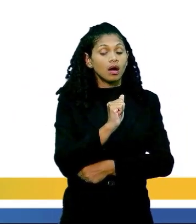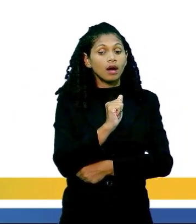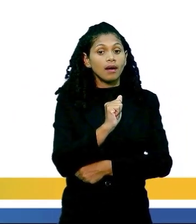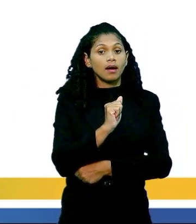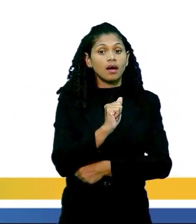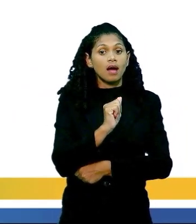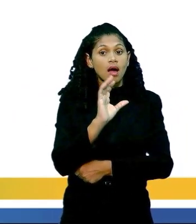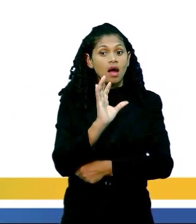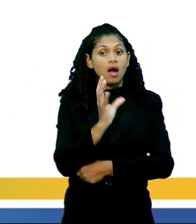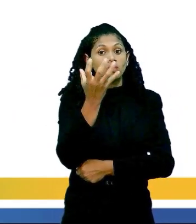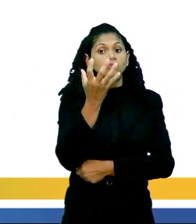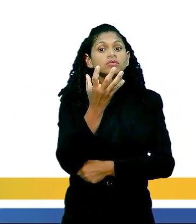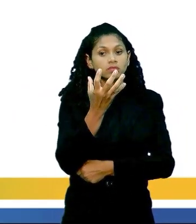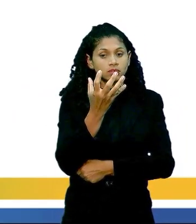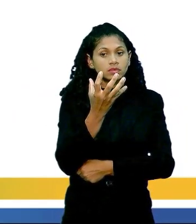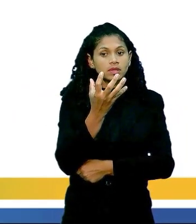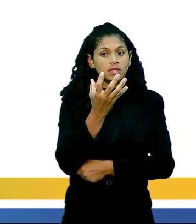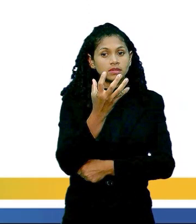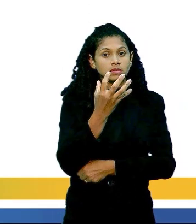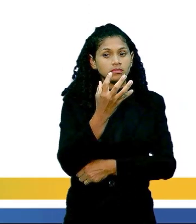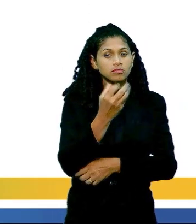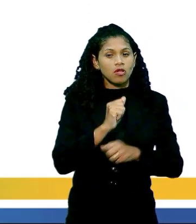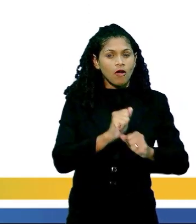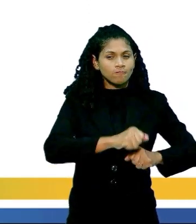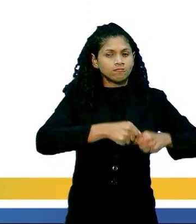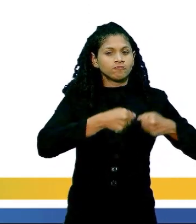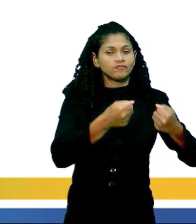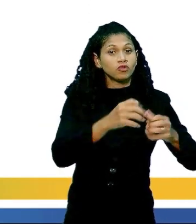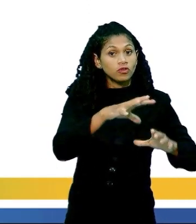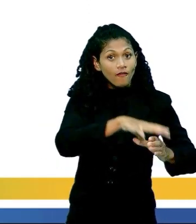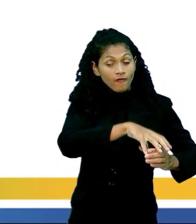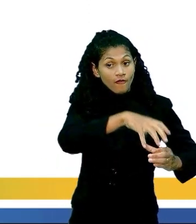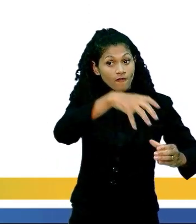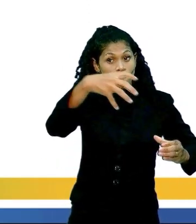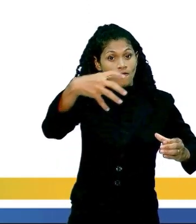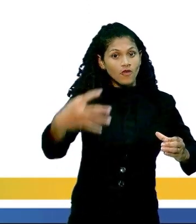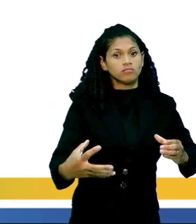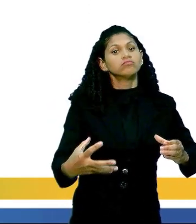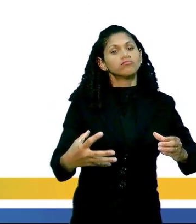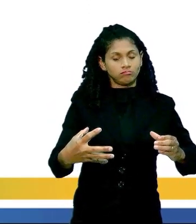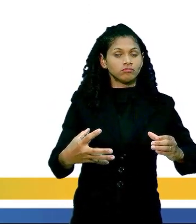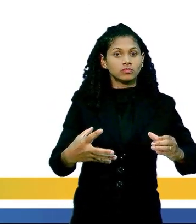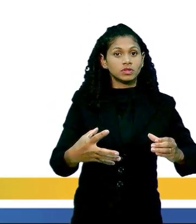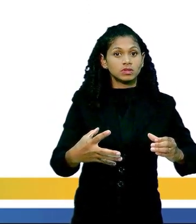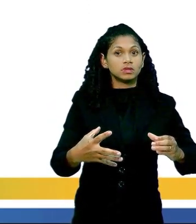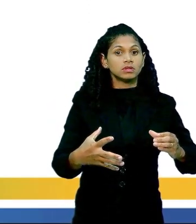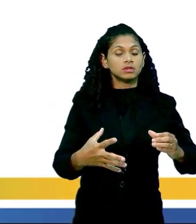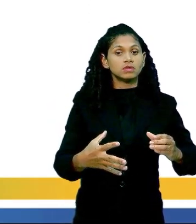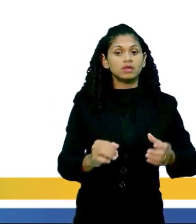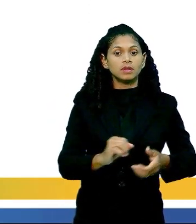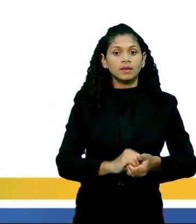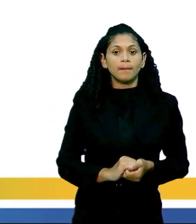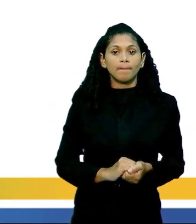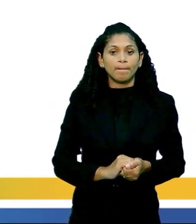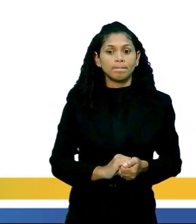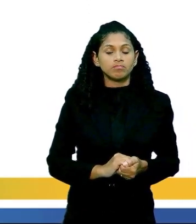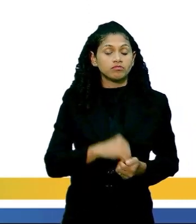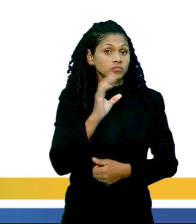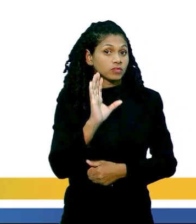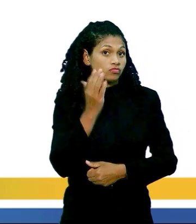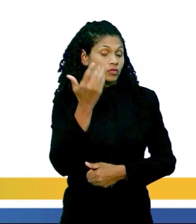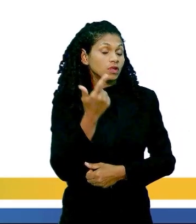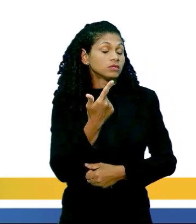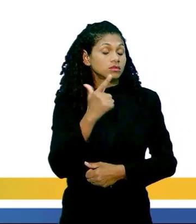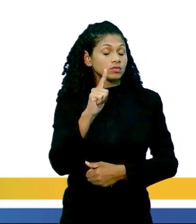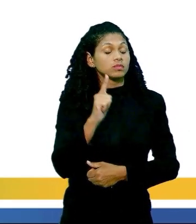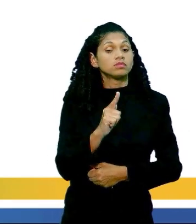incêndios, outros exemplos, as tempestades e outros processos geológicos são